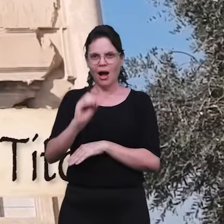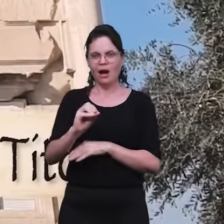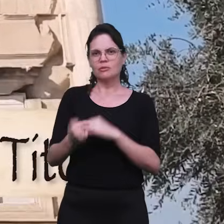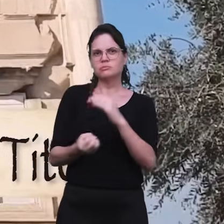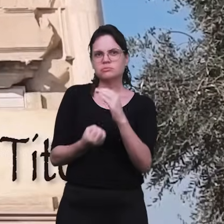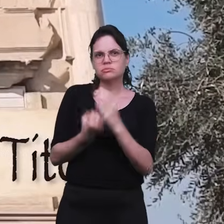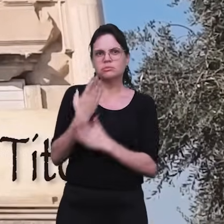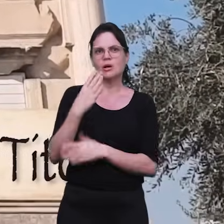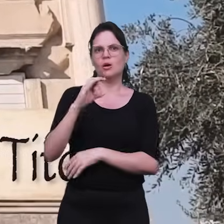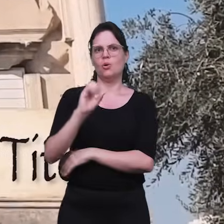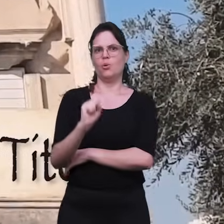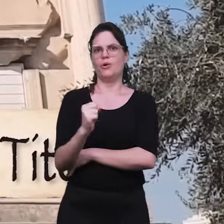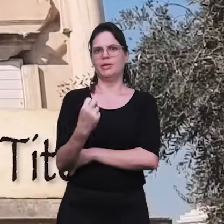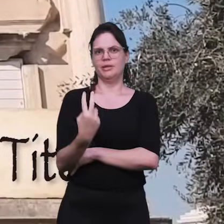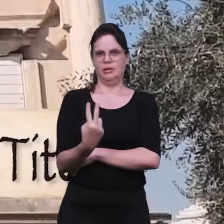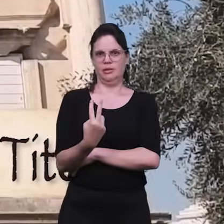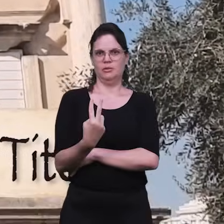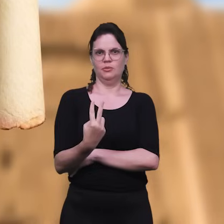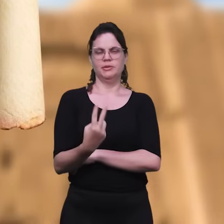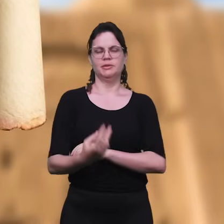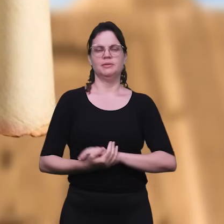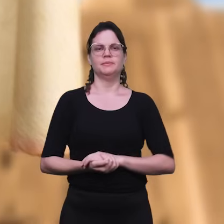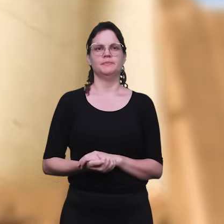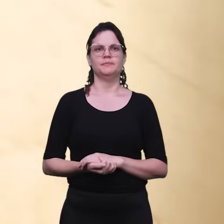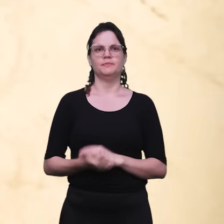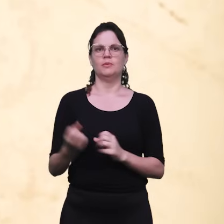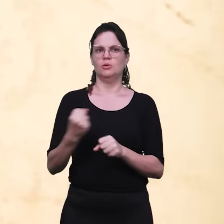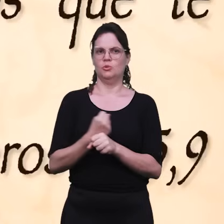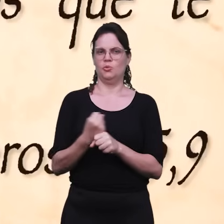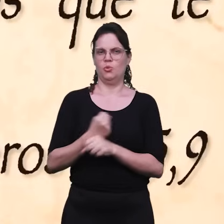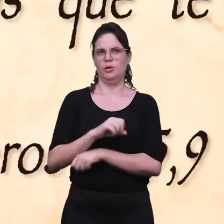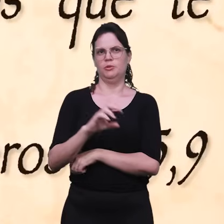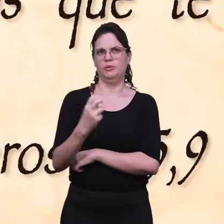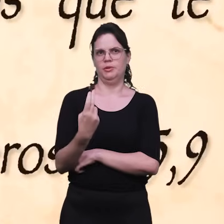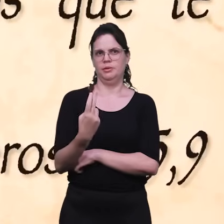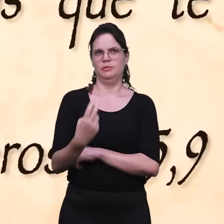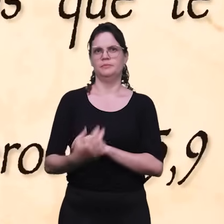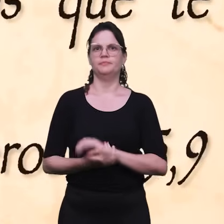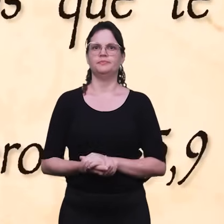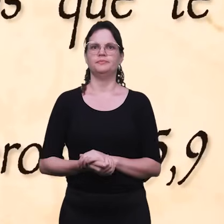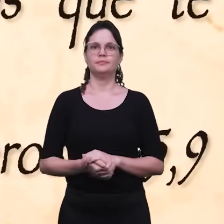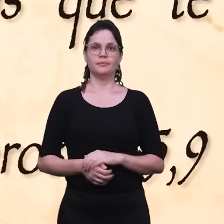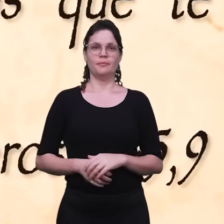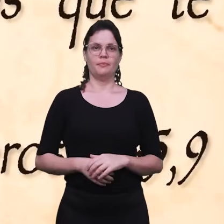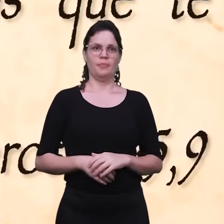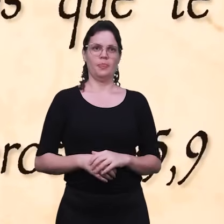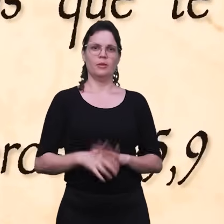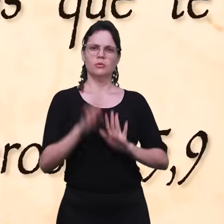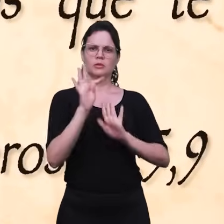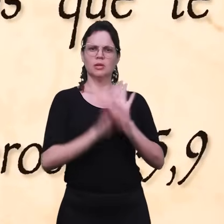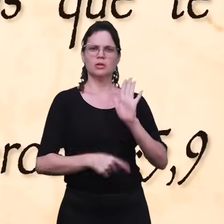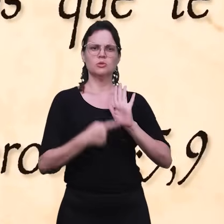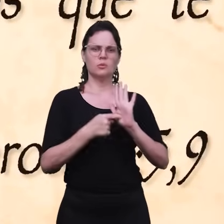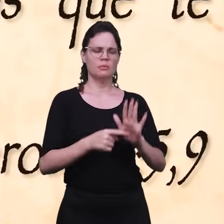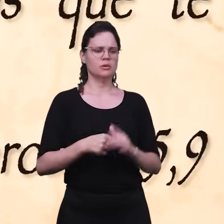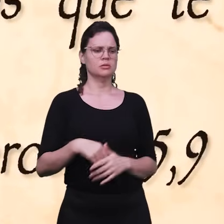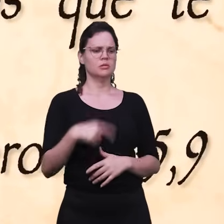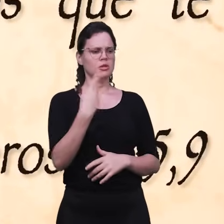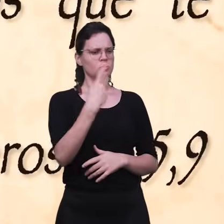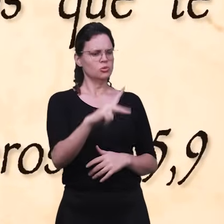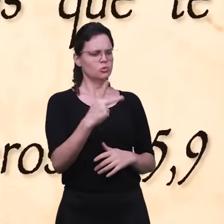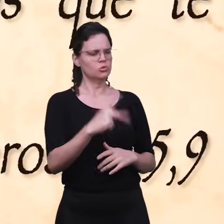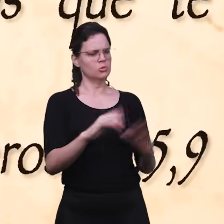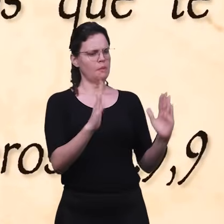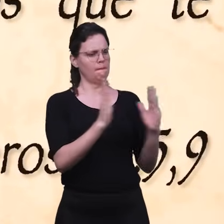Domiciano, irmão de Tito. Quão formosas são as tuas tendas, ó Jacó, as